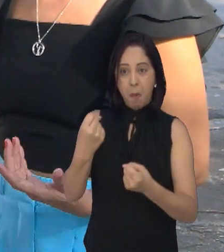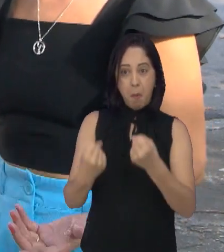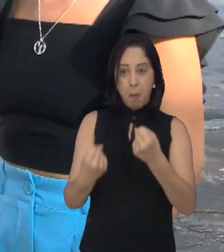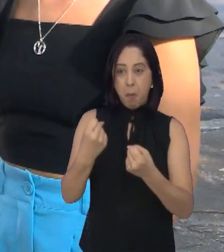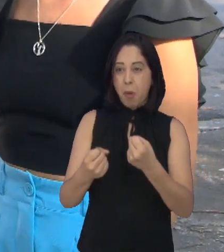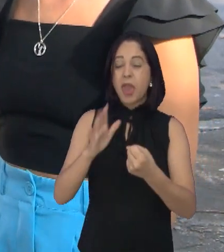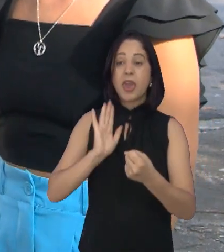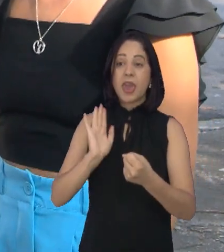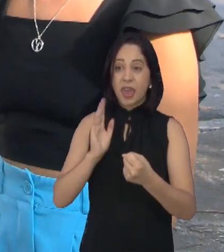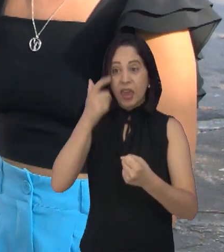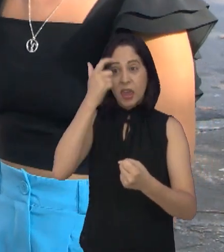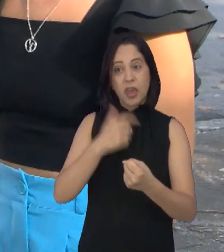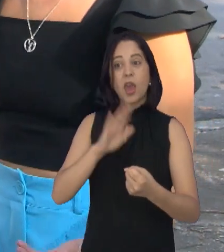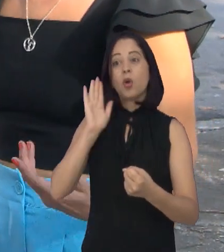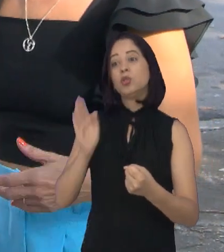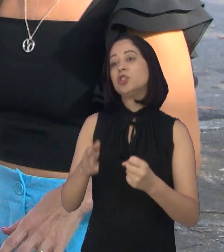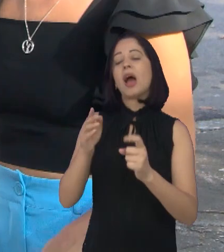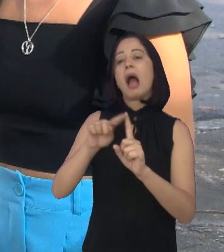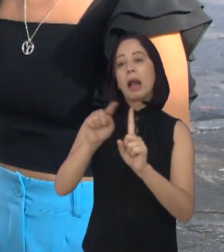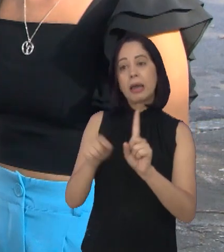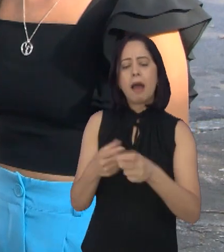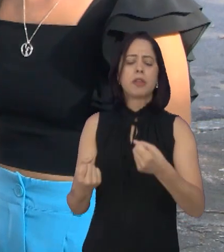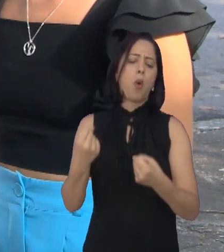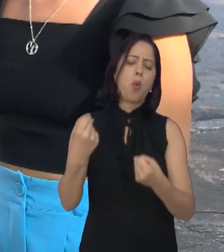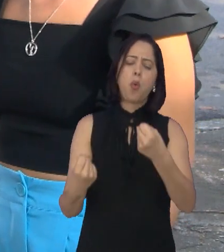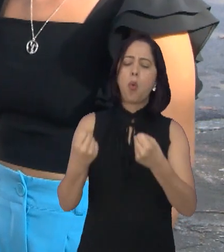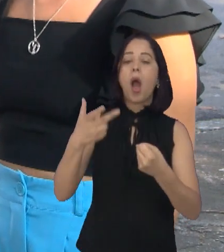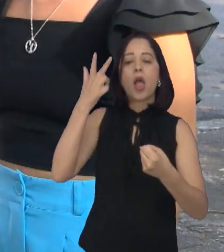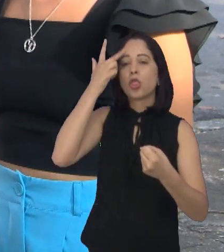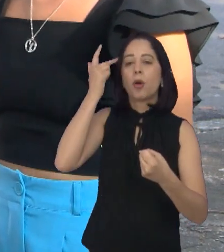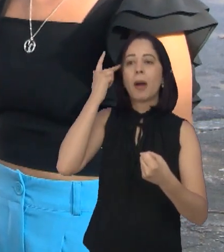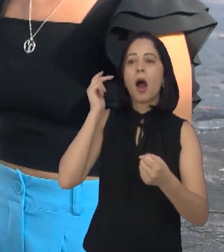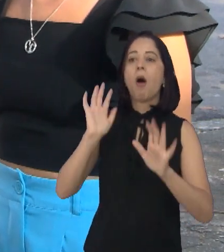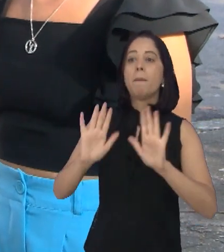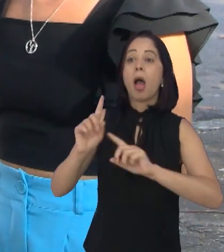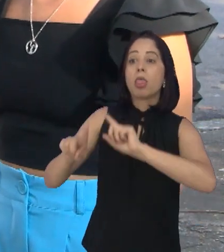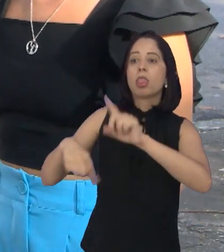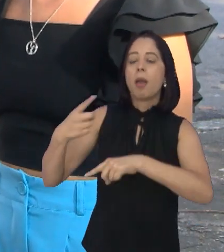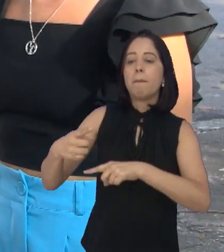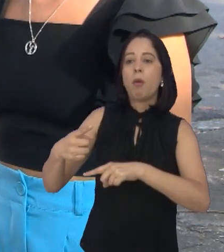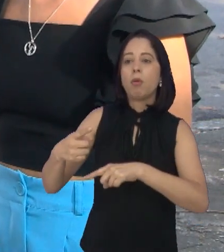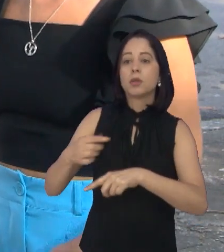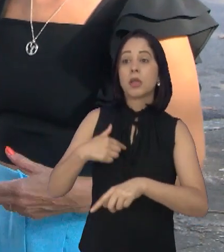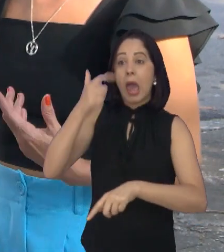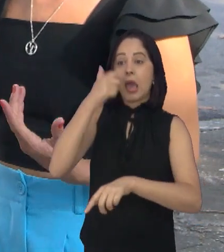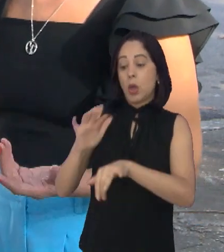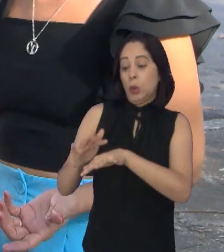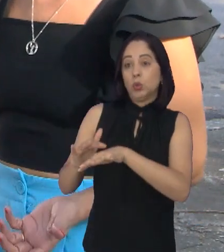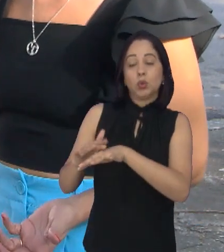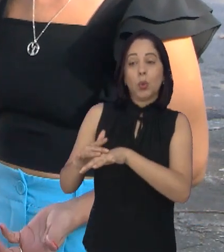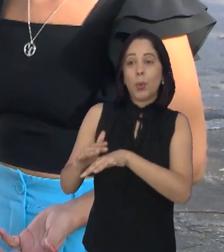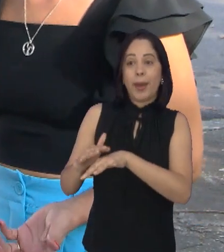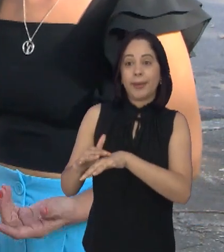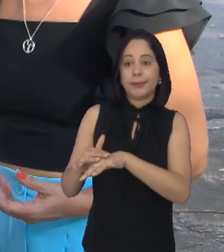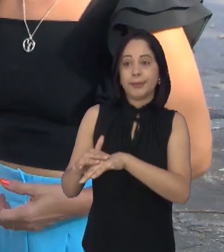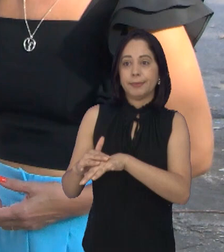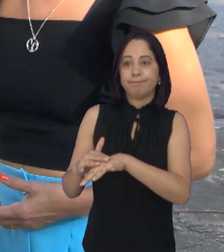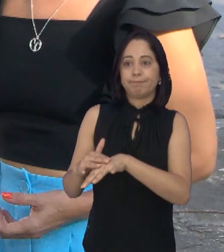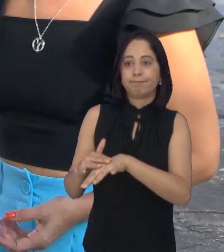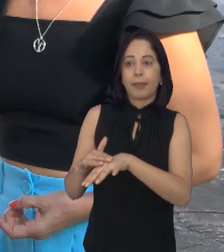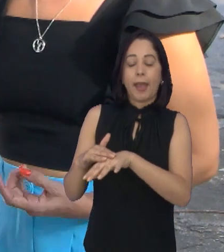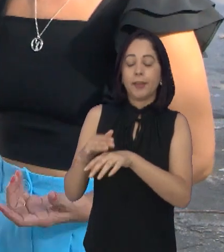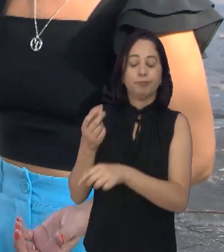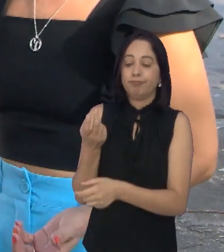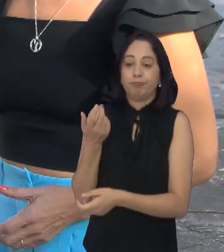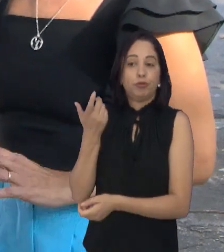mais de 15 anos. Mas eu tive um problema de saúde muito grave na época e me impossibilitou de dirigir.